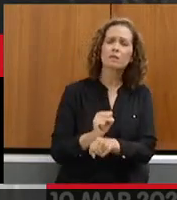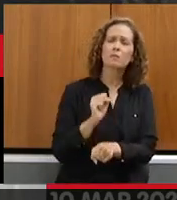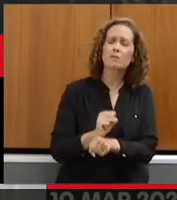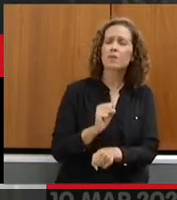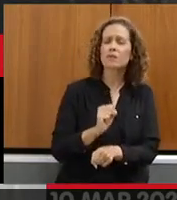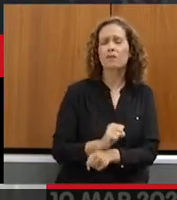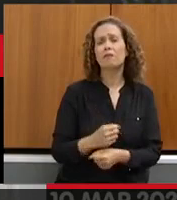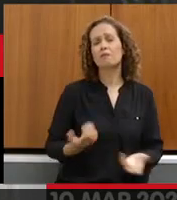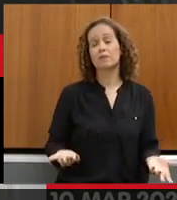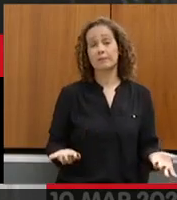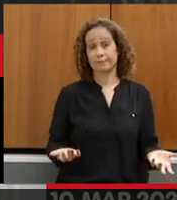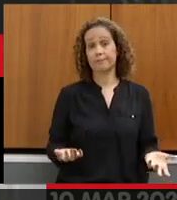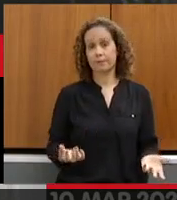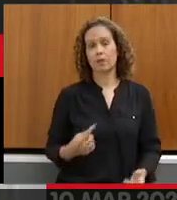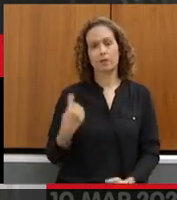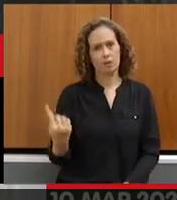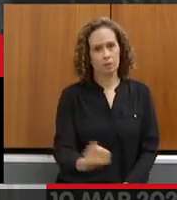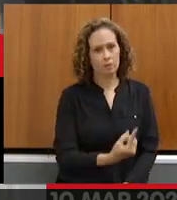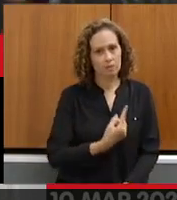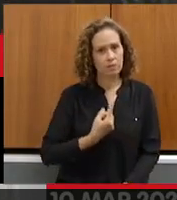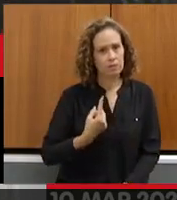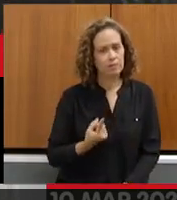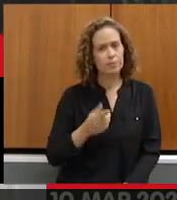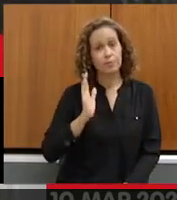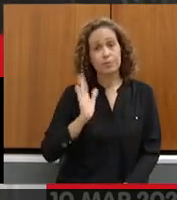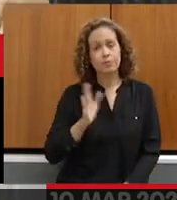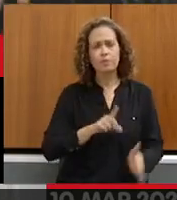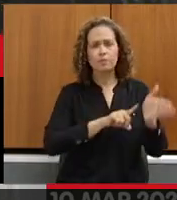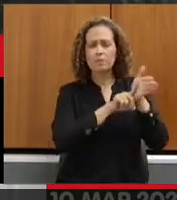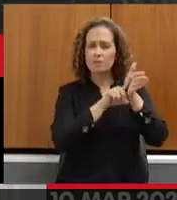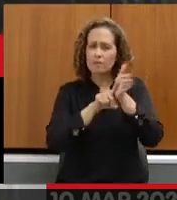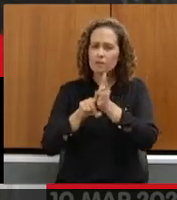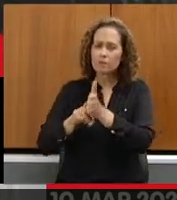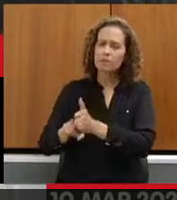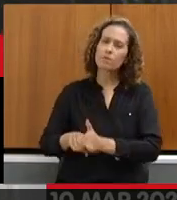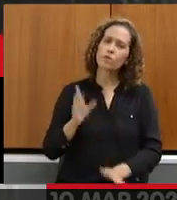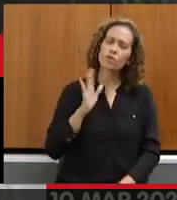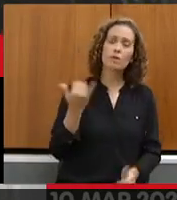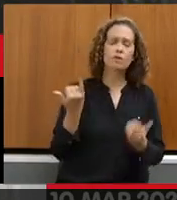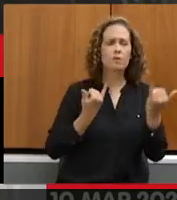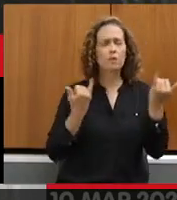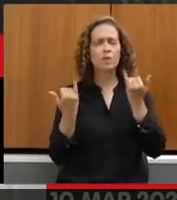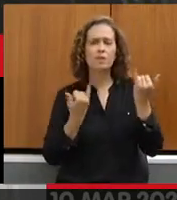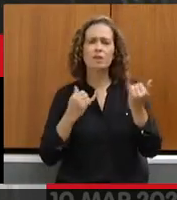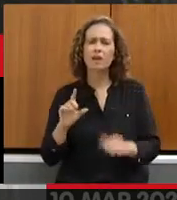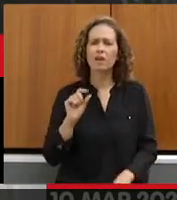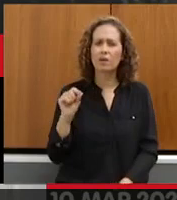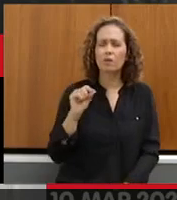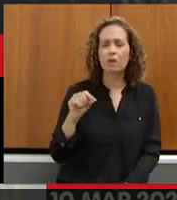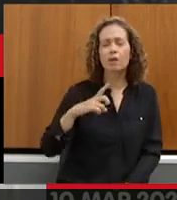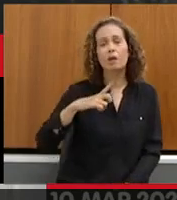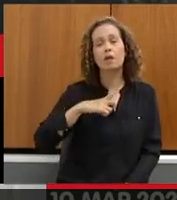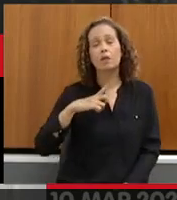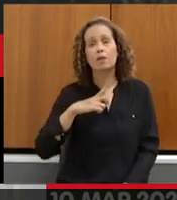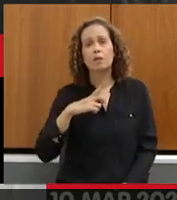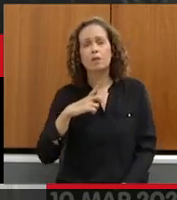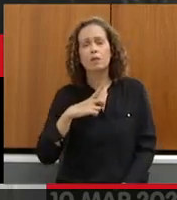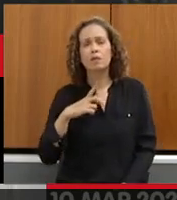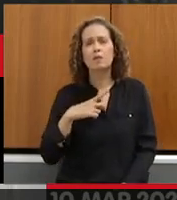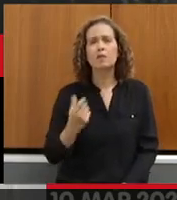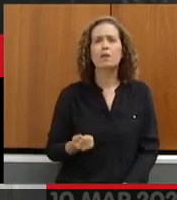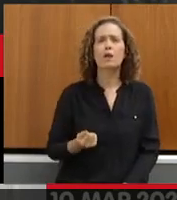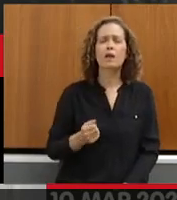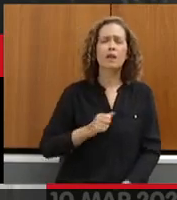que é o seguinte Olha nós fizemos o levantamento nós temos a informação que eu tenho é que tem muitos muitos